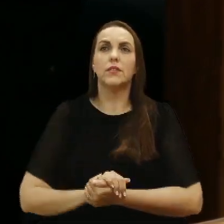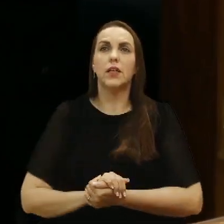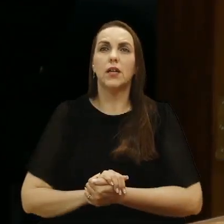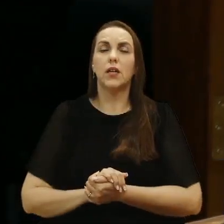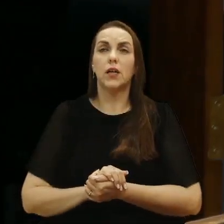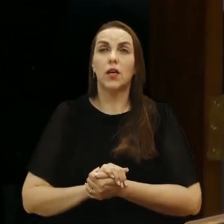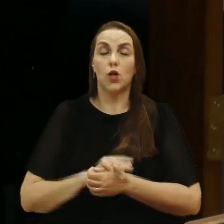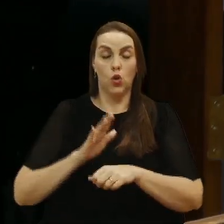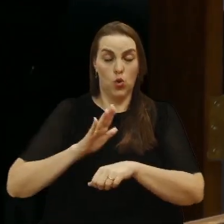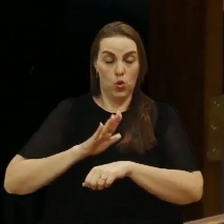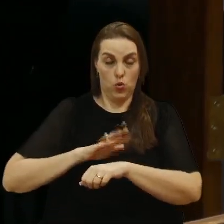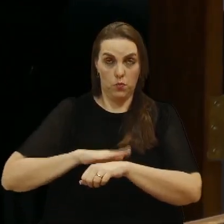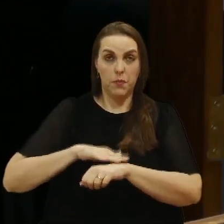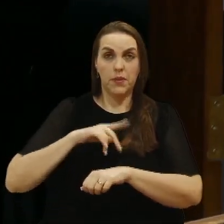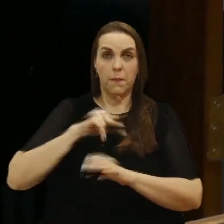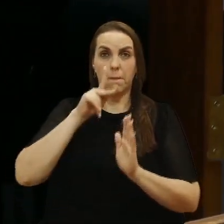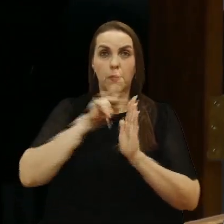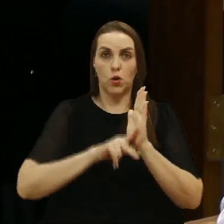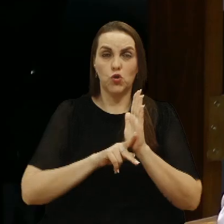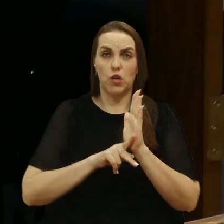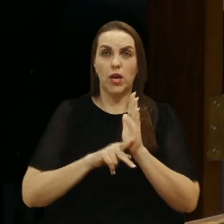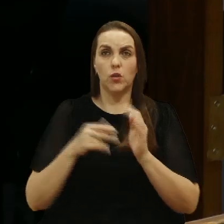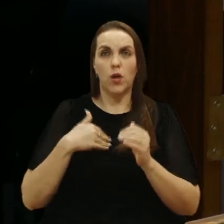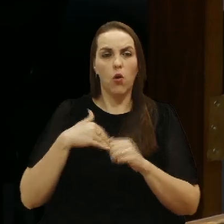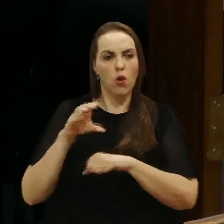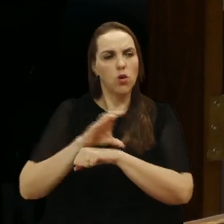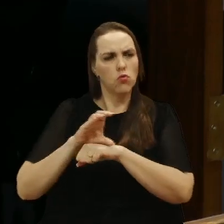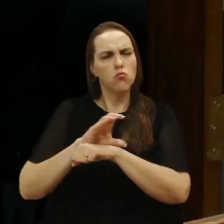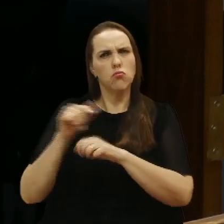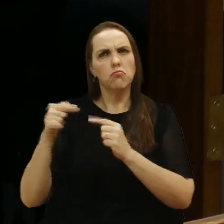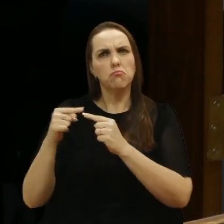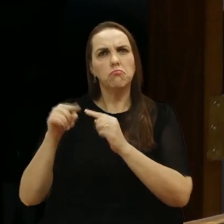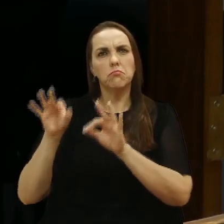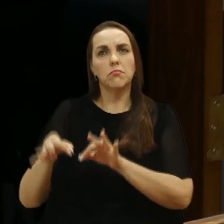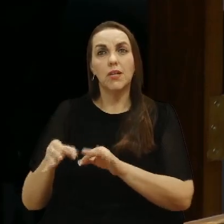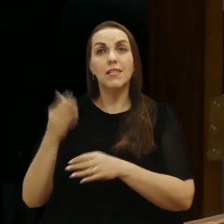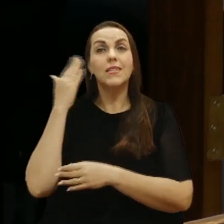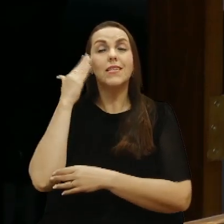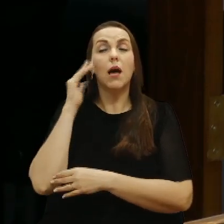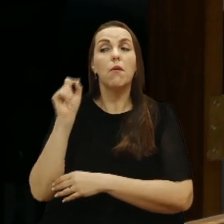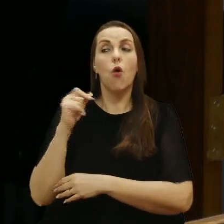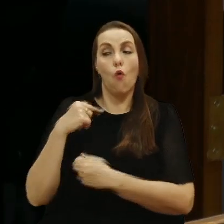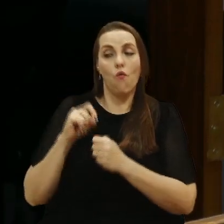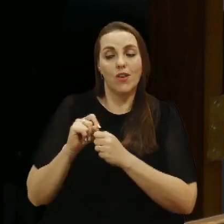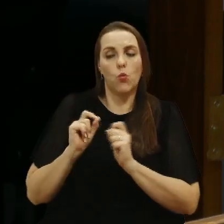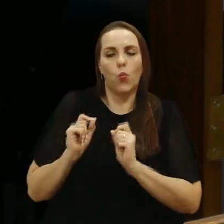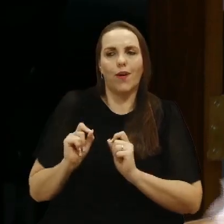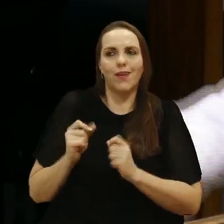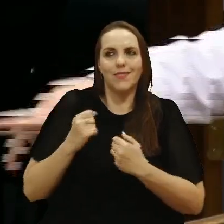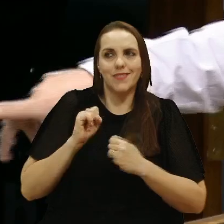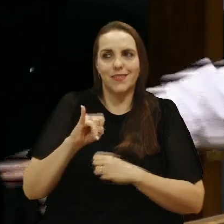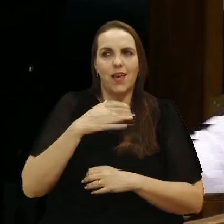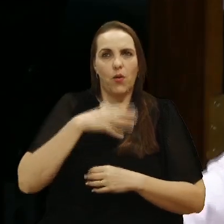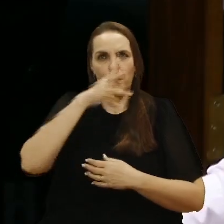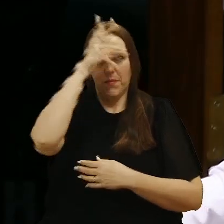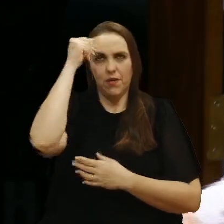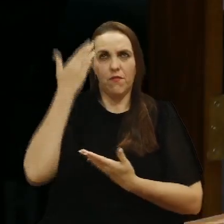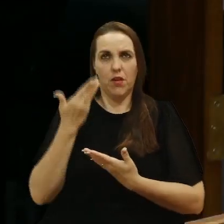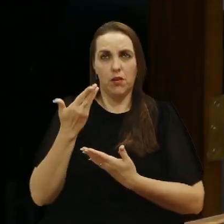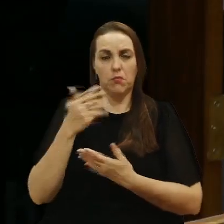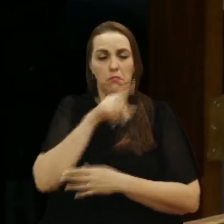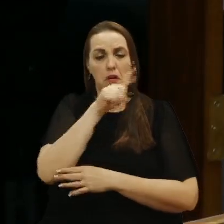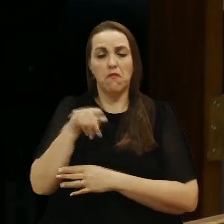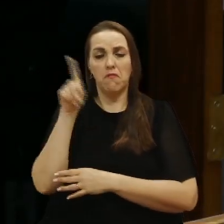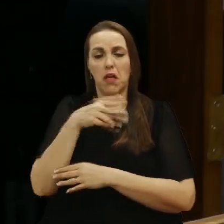tenho um projeto que eu acho bom e inconstitucional, sabe o que eu faria se eu fosse prefeito, vereador Wagner? Simplesmente mandaria um veto e